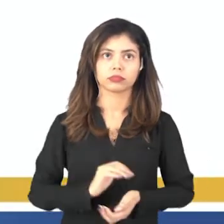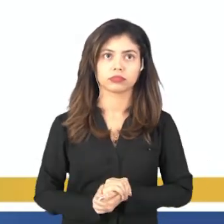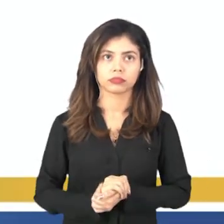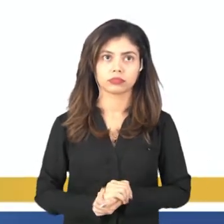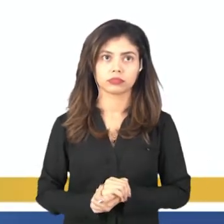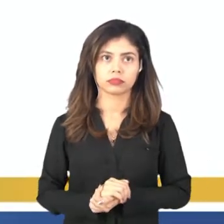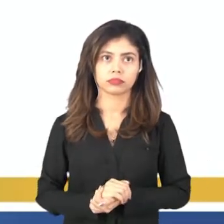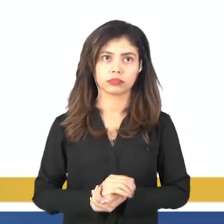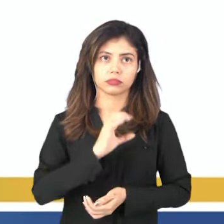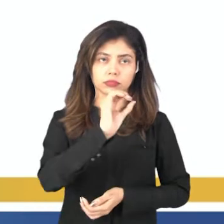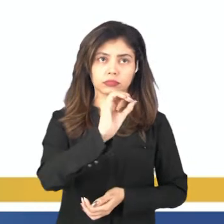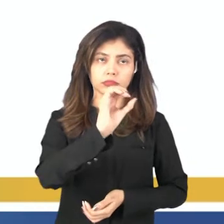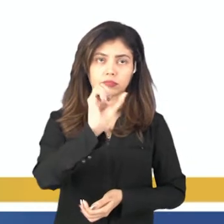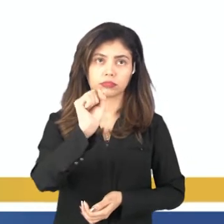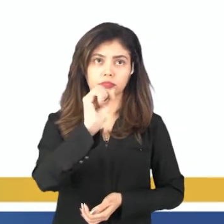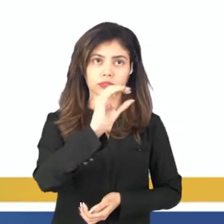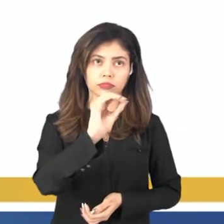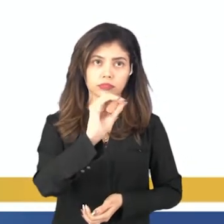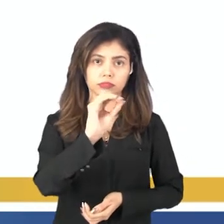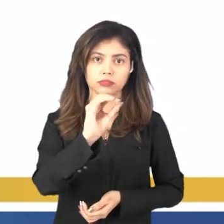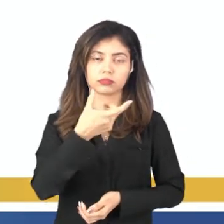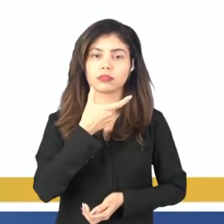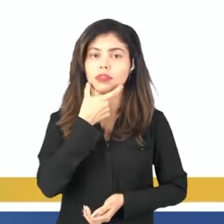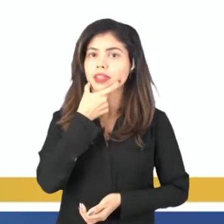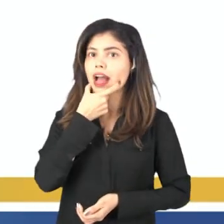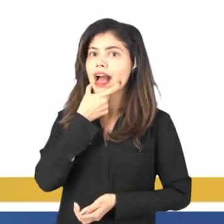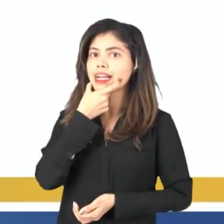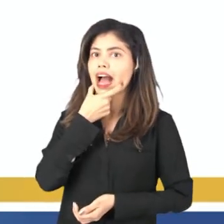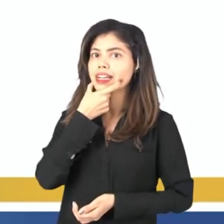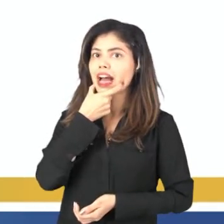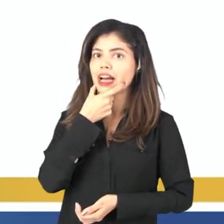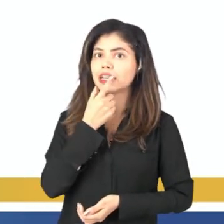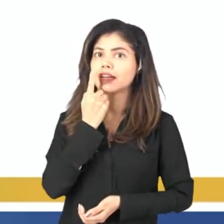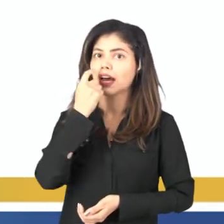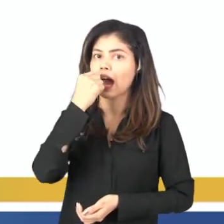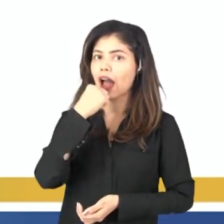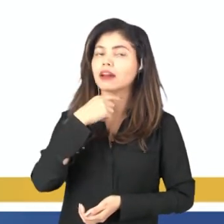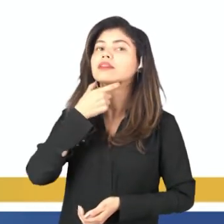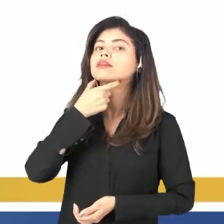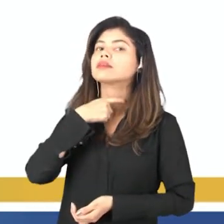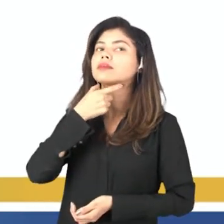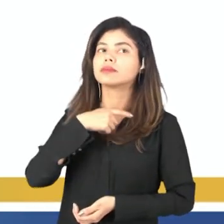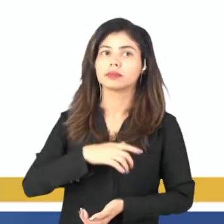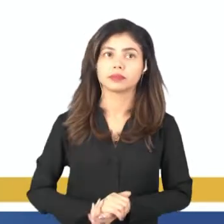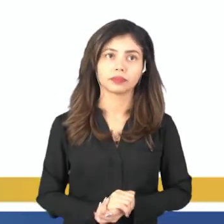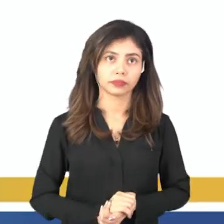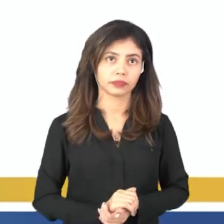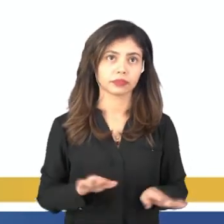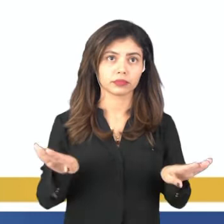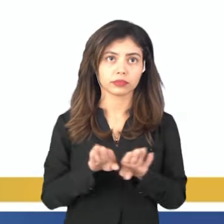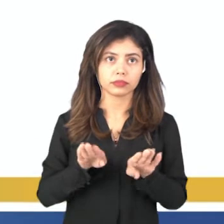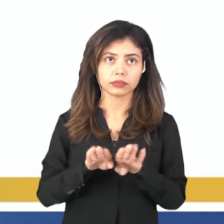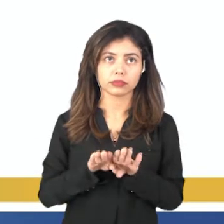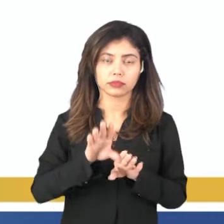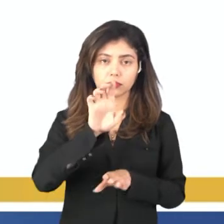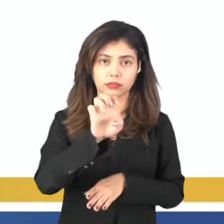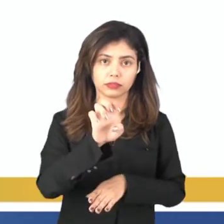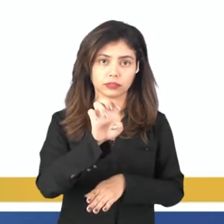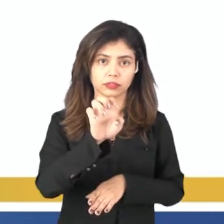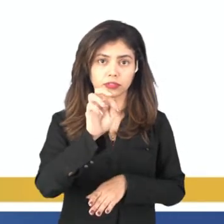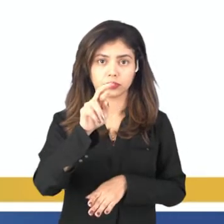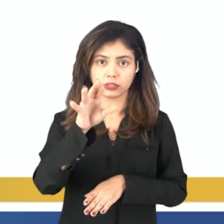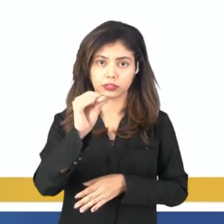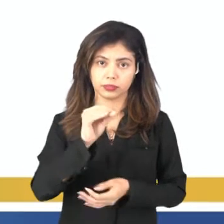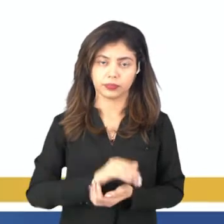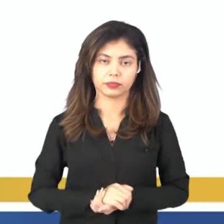chamado de osso hioide, né, que ele fica aí entre a mandíbula, a laringe, lá na região do pescoço, e temos um chamado de externo,